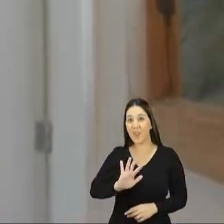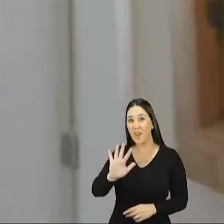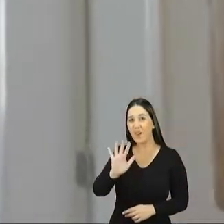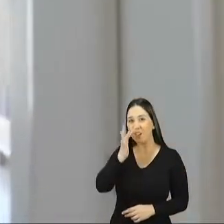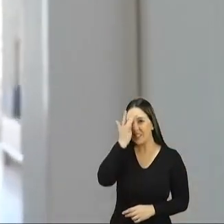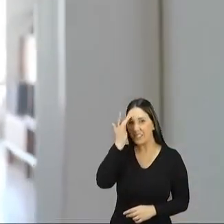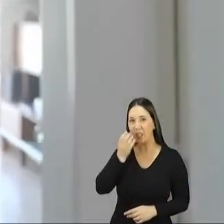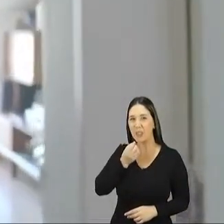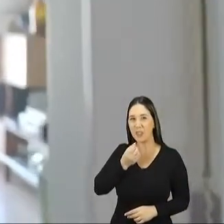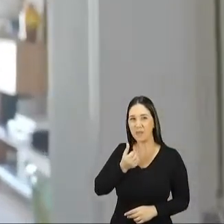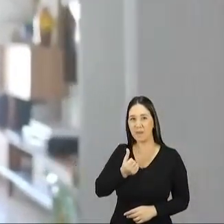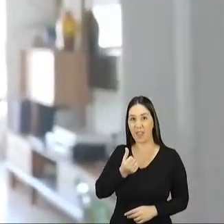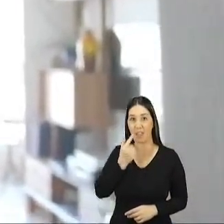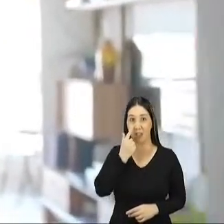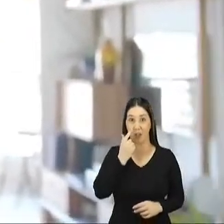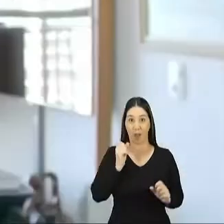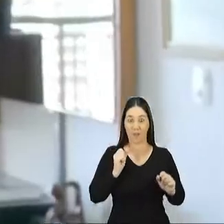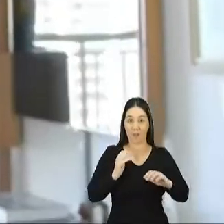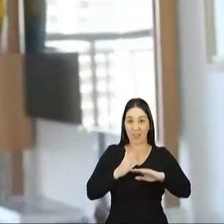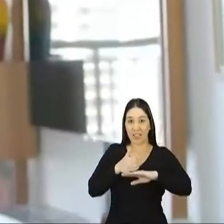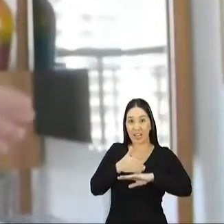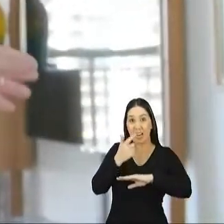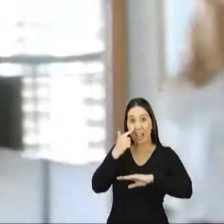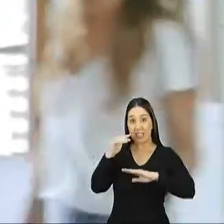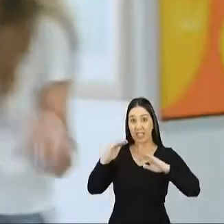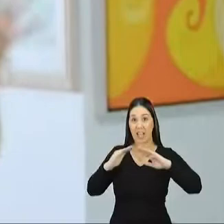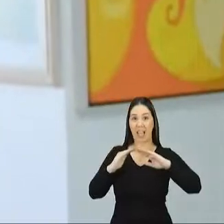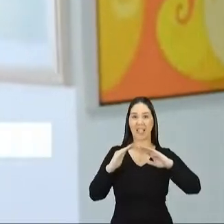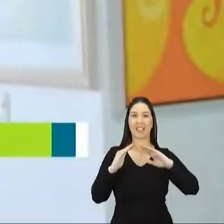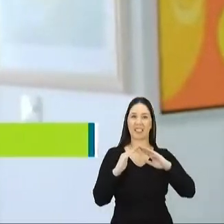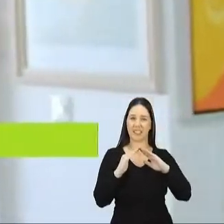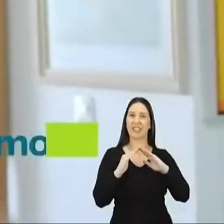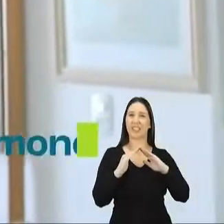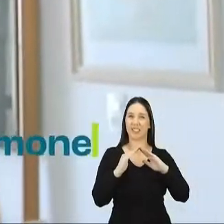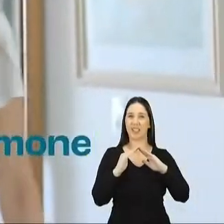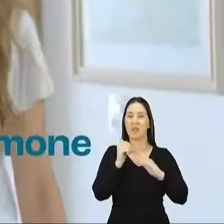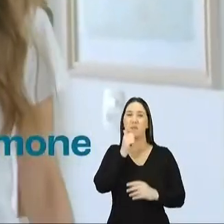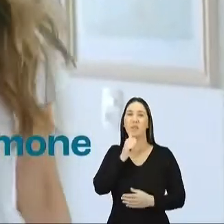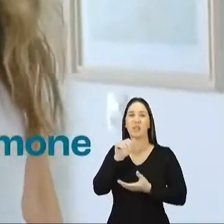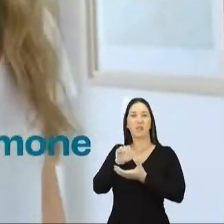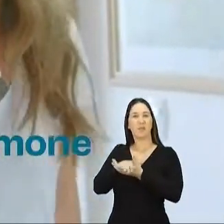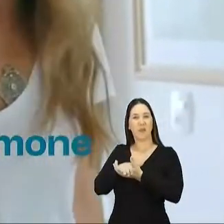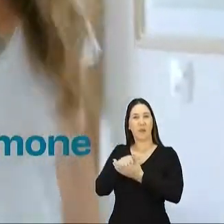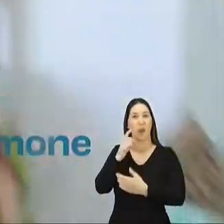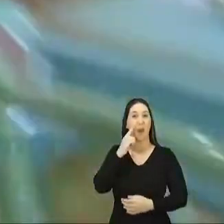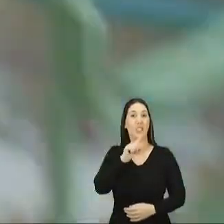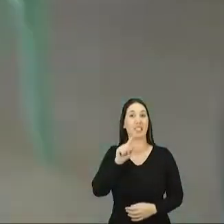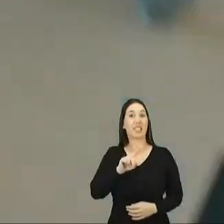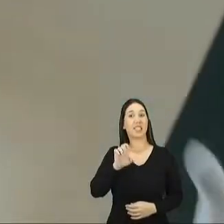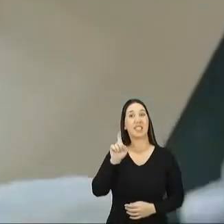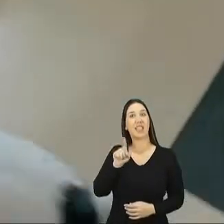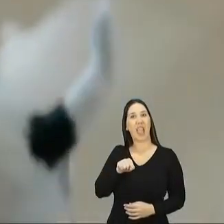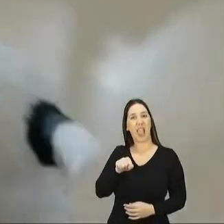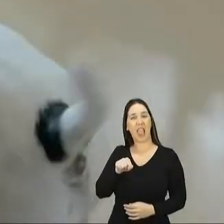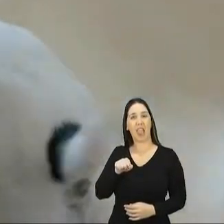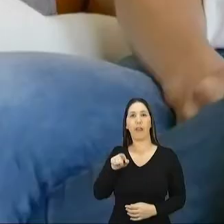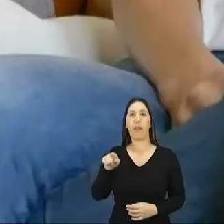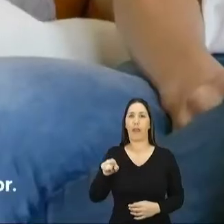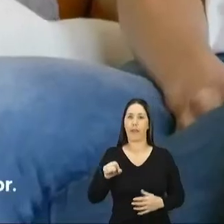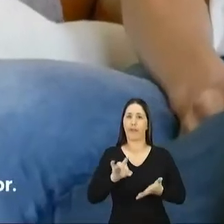bem? Vamos lá, vamos entrando aqui. Essa é a Kátia, minha mulher. Esse é o Zé, o dono da